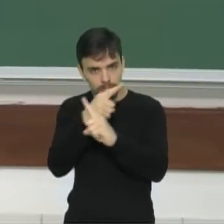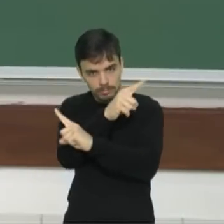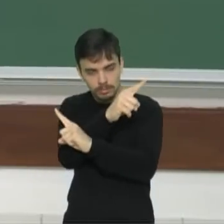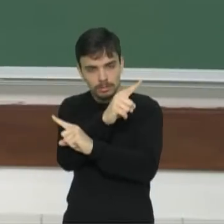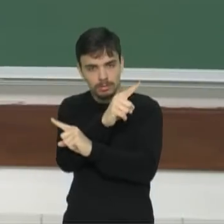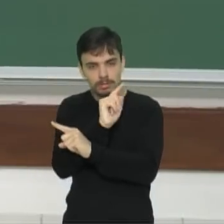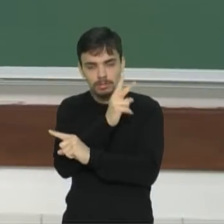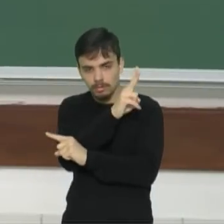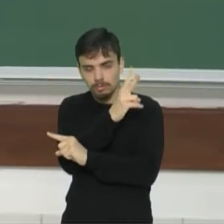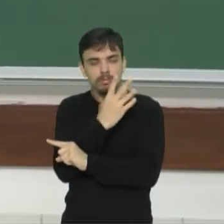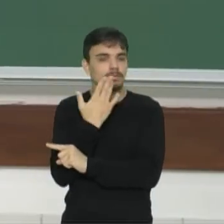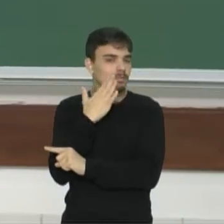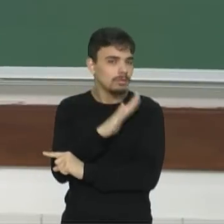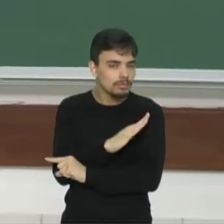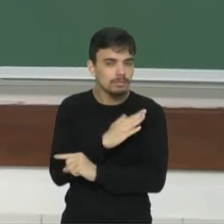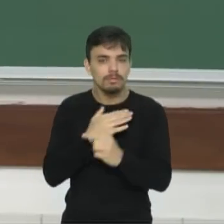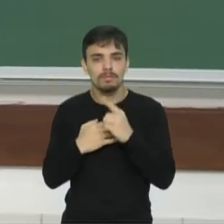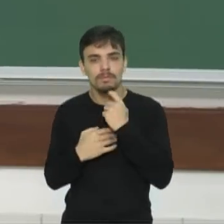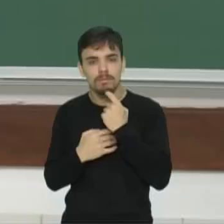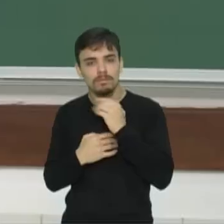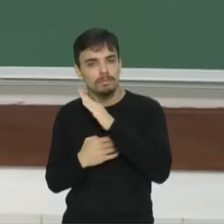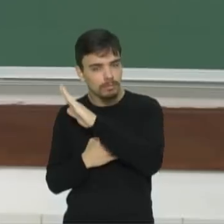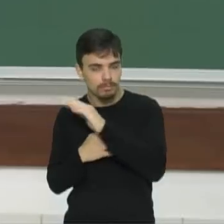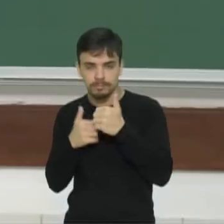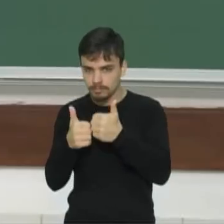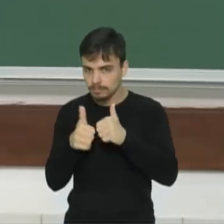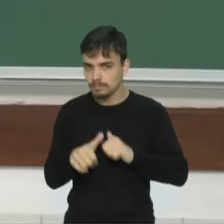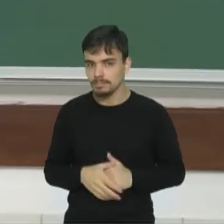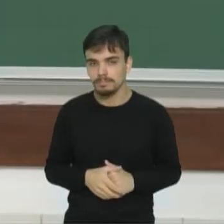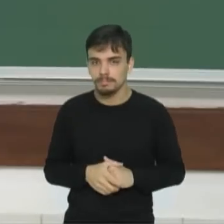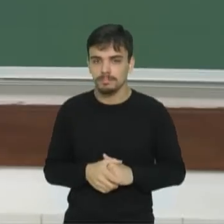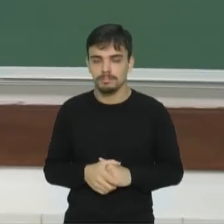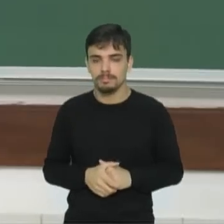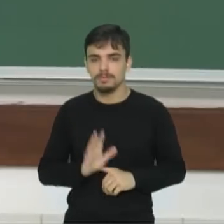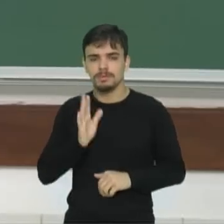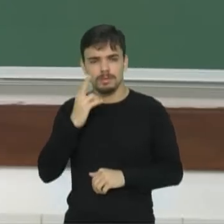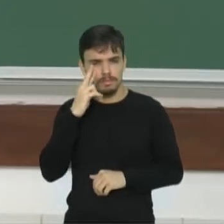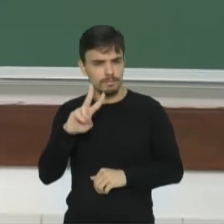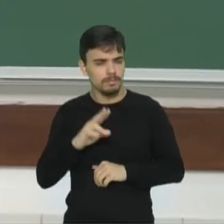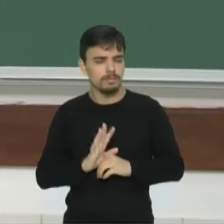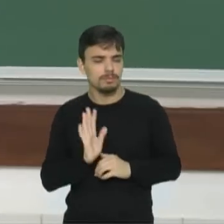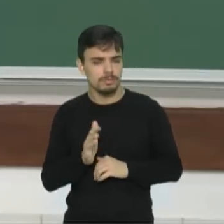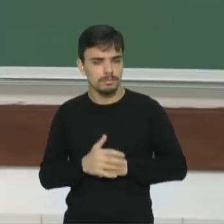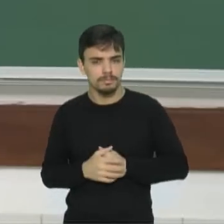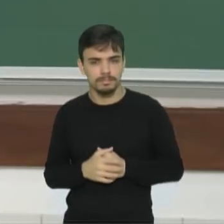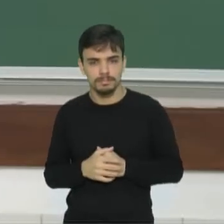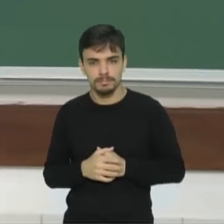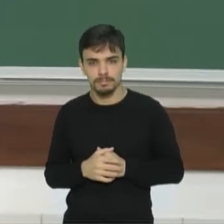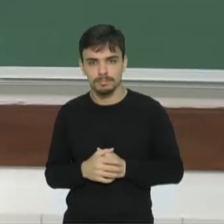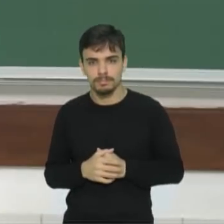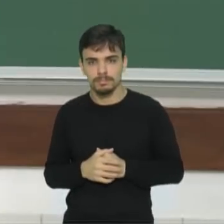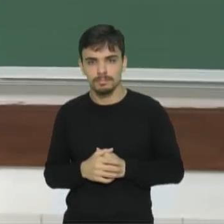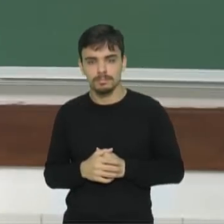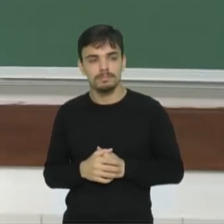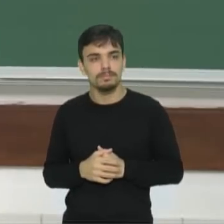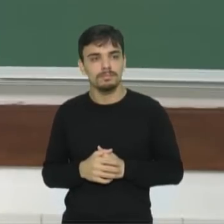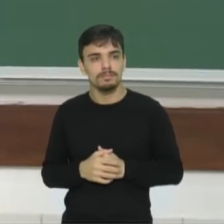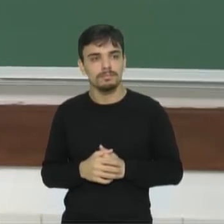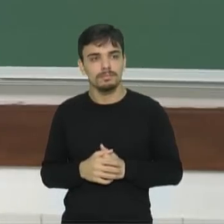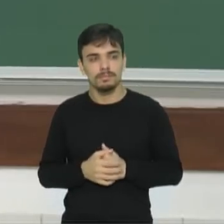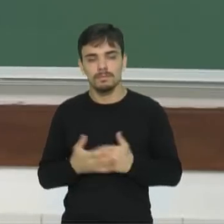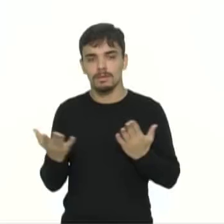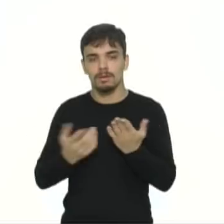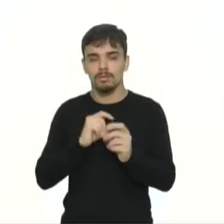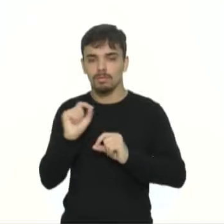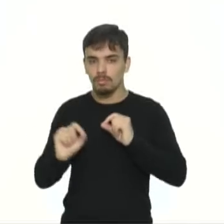caminho, o azul continua azul, o vermelho continua vermelho. Já vimos isso, interferência. Olha só, agora